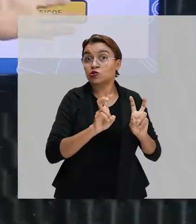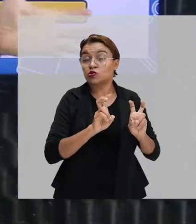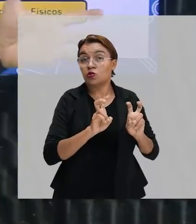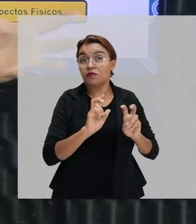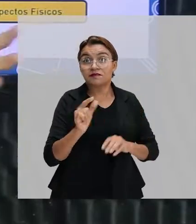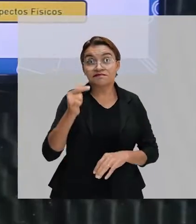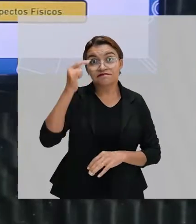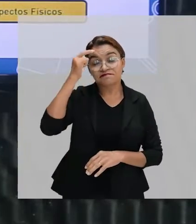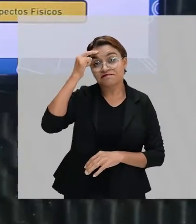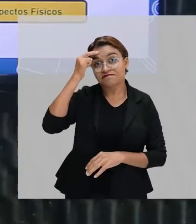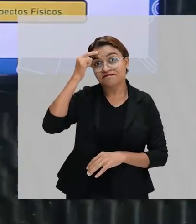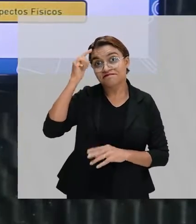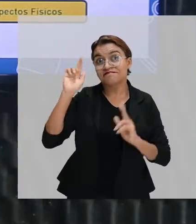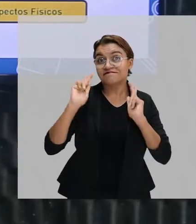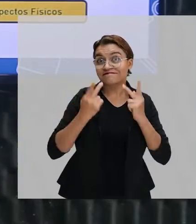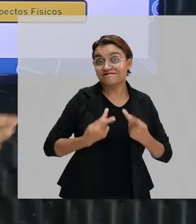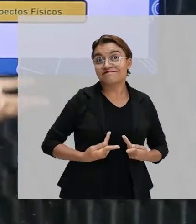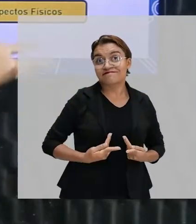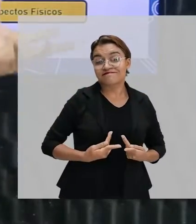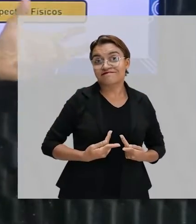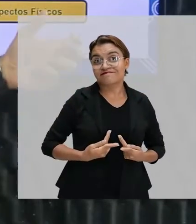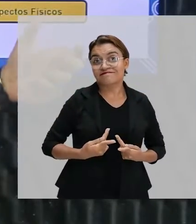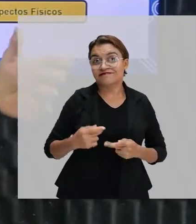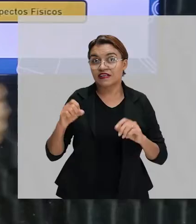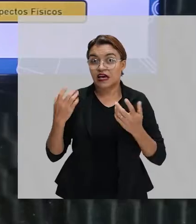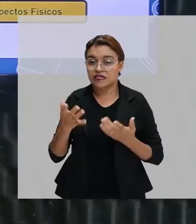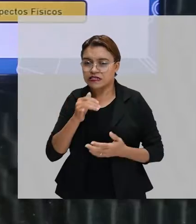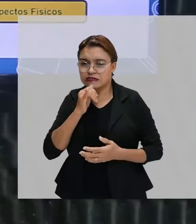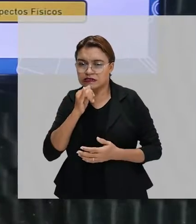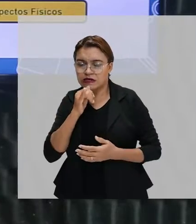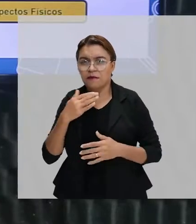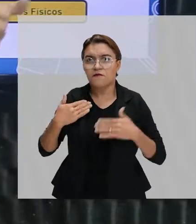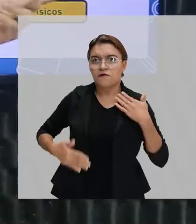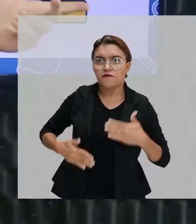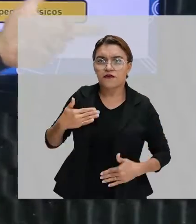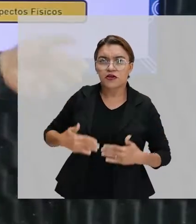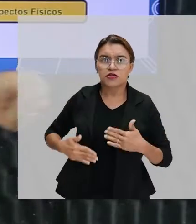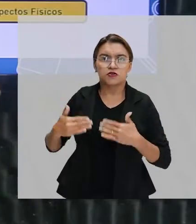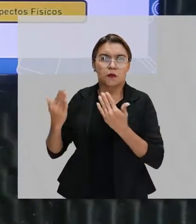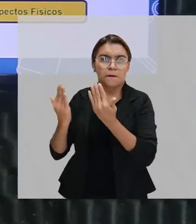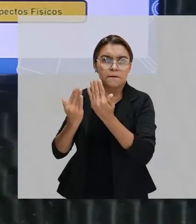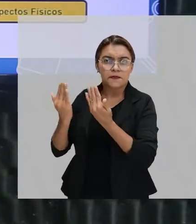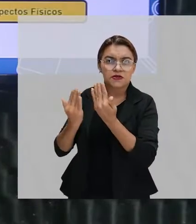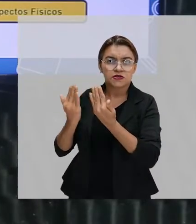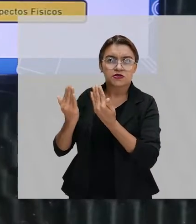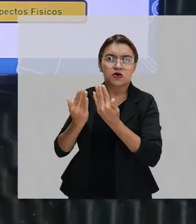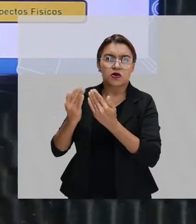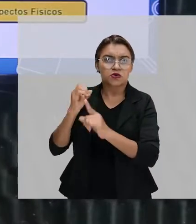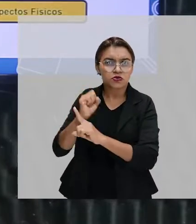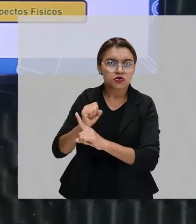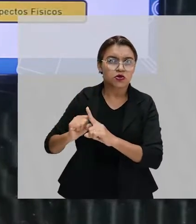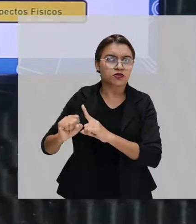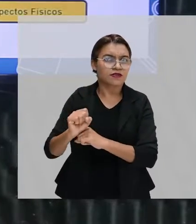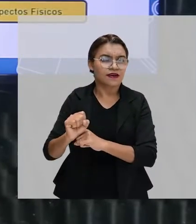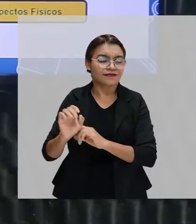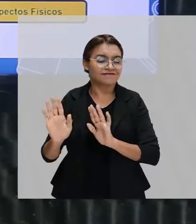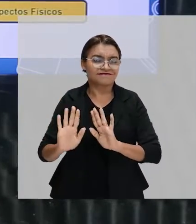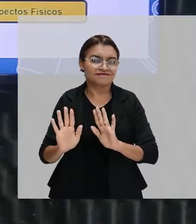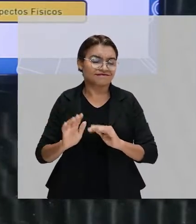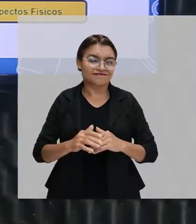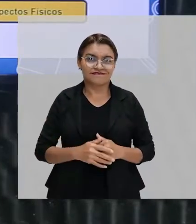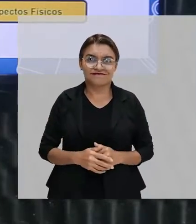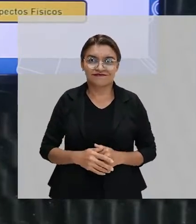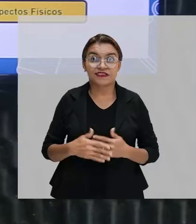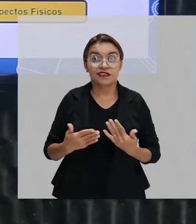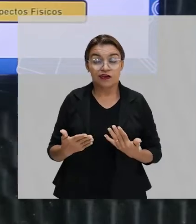cognitivas do indivíduo Ela não trabalha os aspectos físicos psicológicos sociais do indivíduo